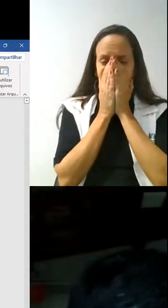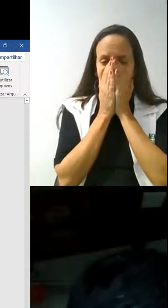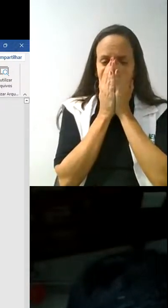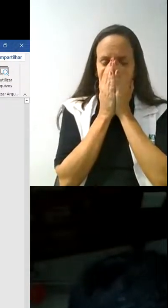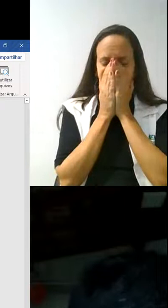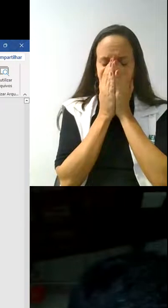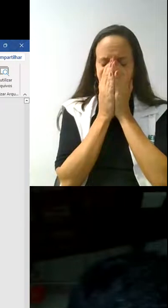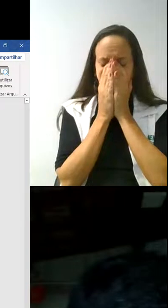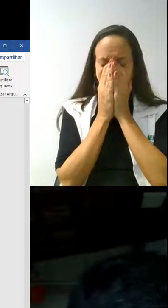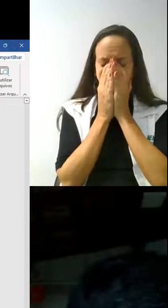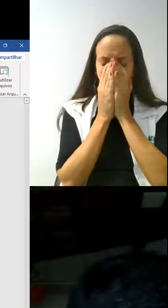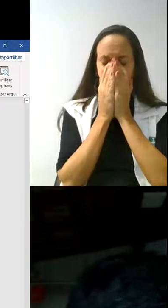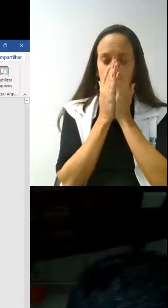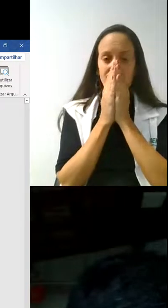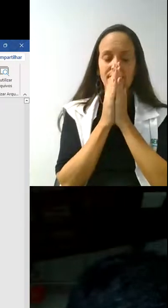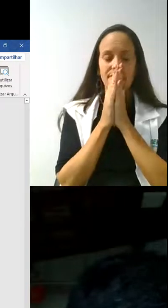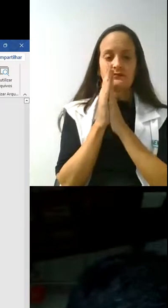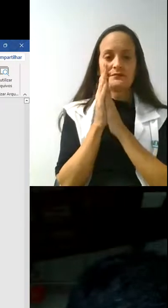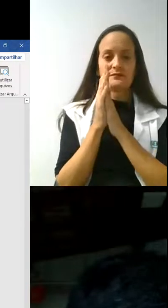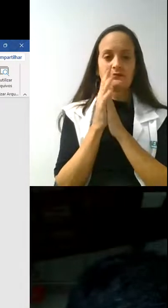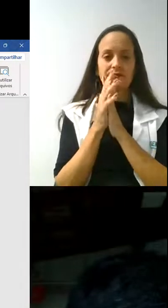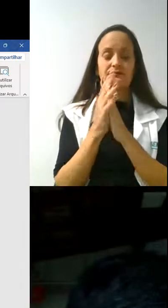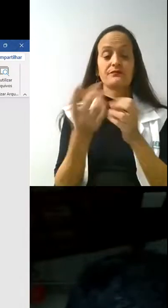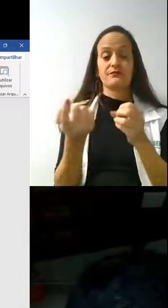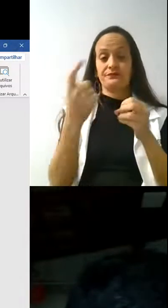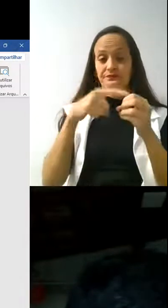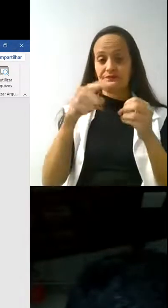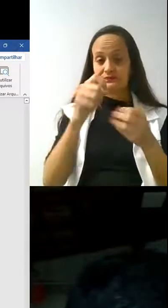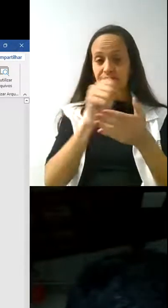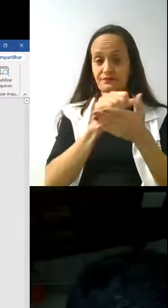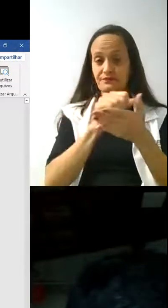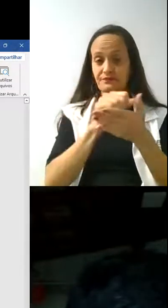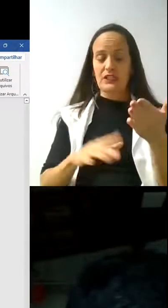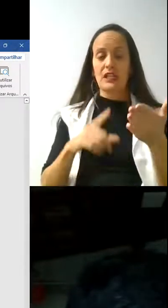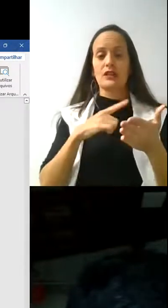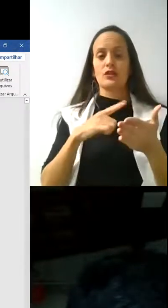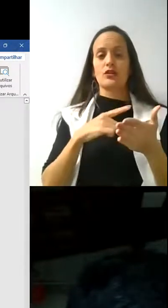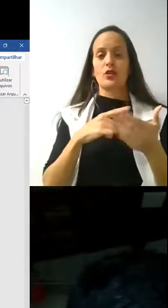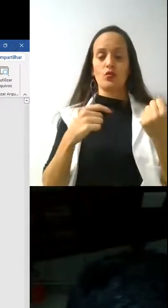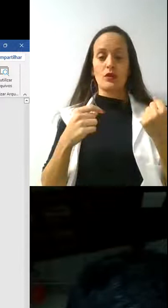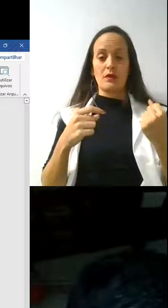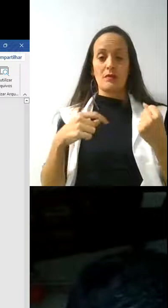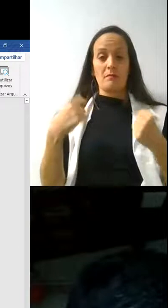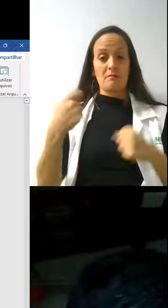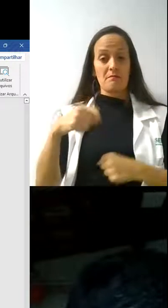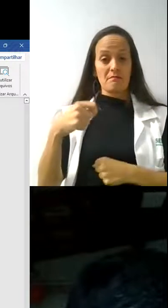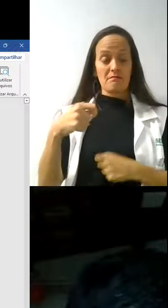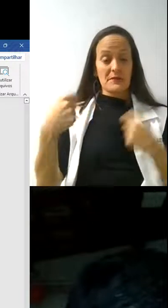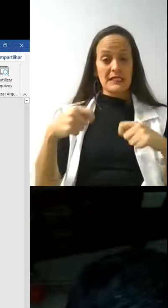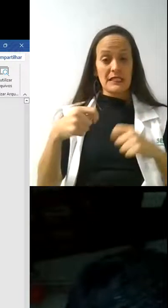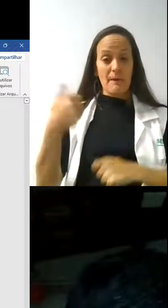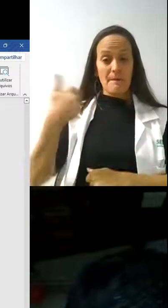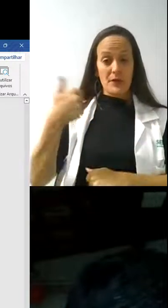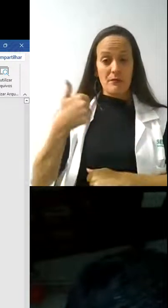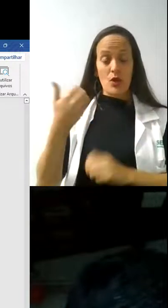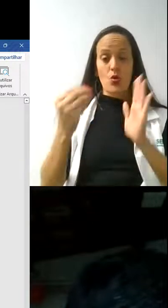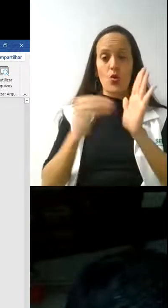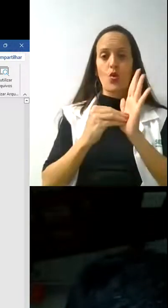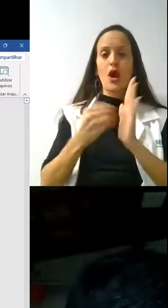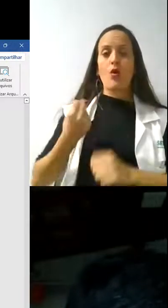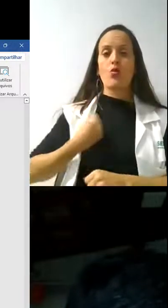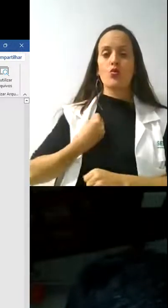Então, aqui, ó. O número do poste é a primeira informação que eu coloco, né? Existe uma chave simples, aqui